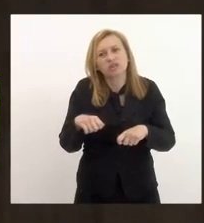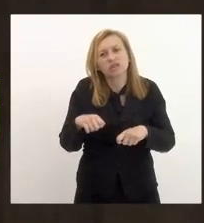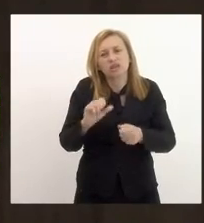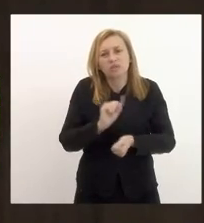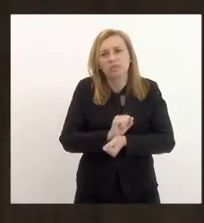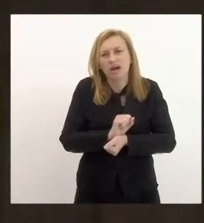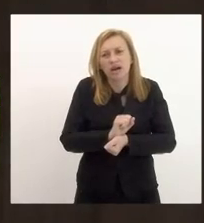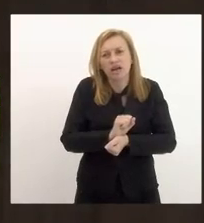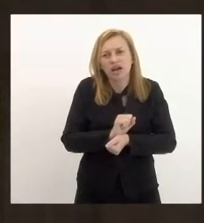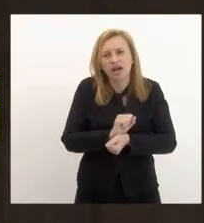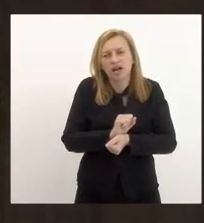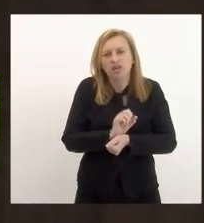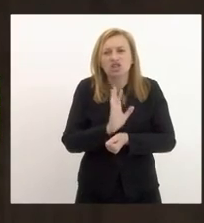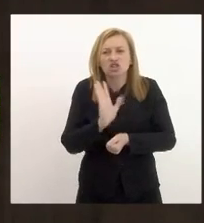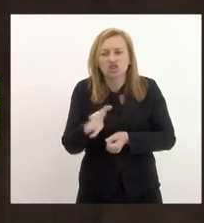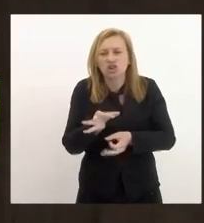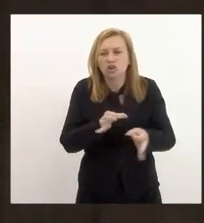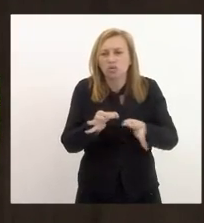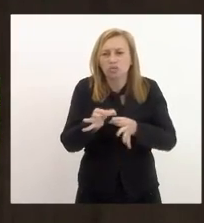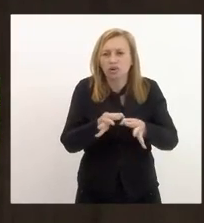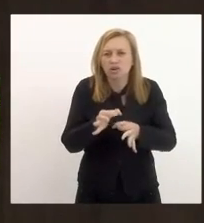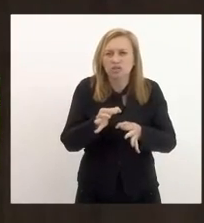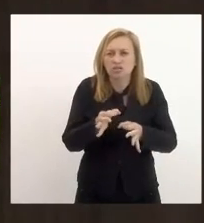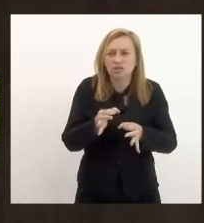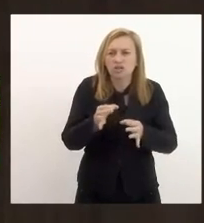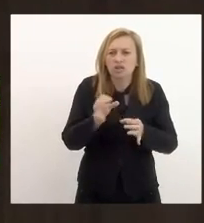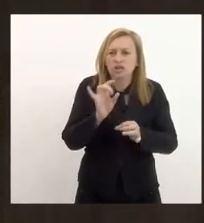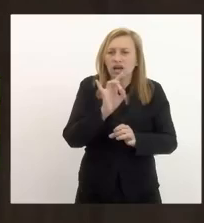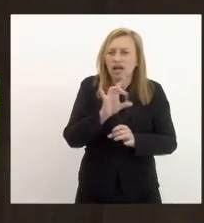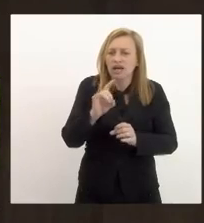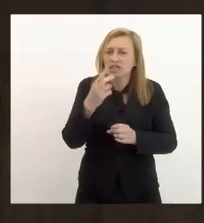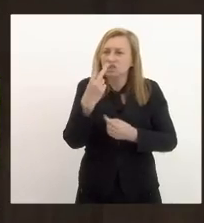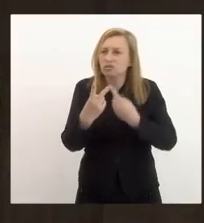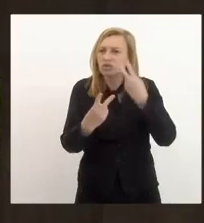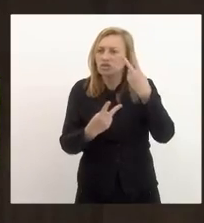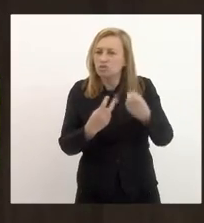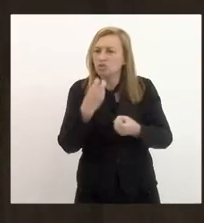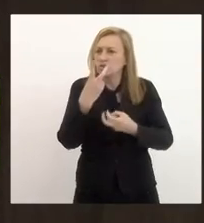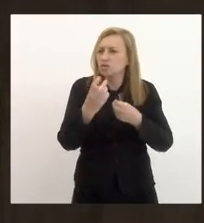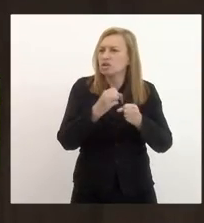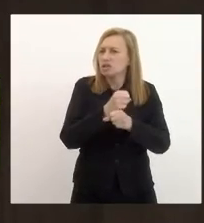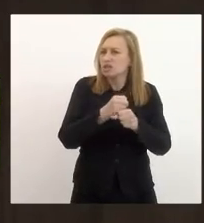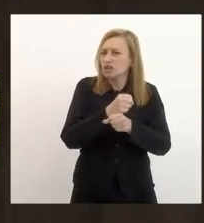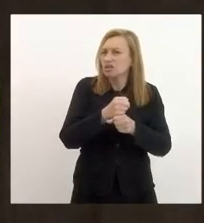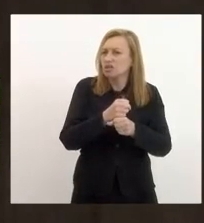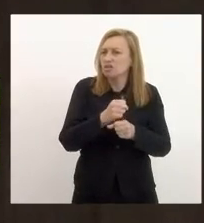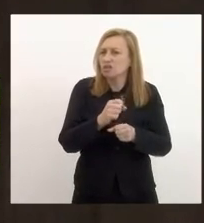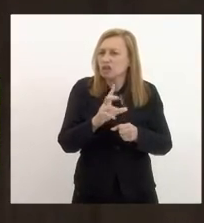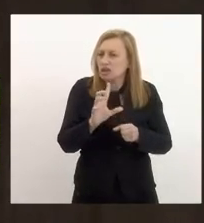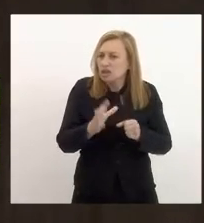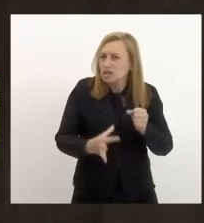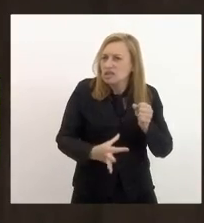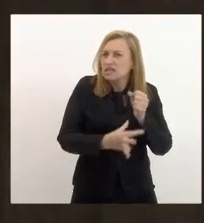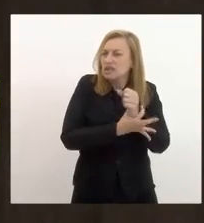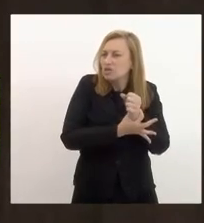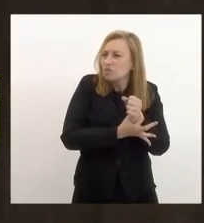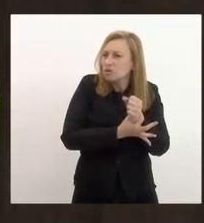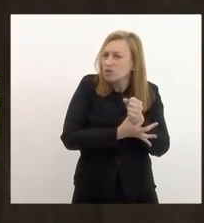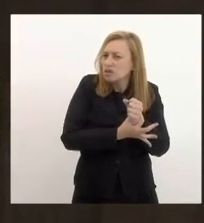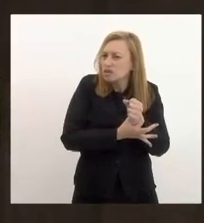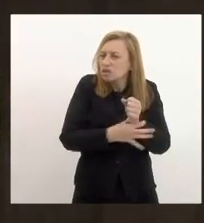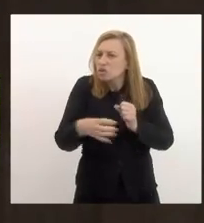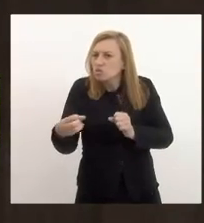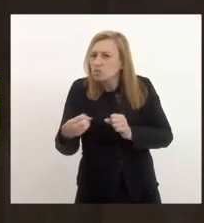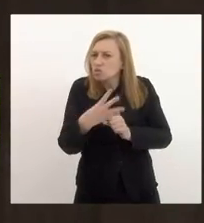suspensão temporária já que o plano rever a cada dois anos essa possibilidade não seria uma garantia de alguma